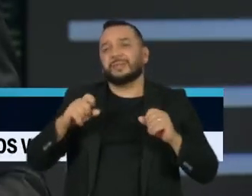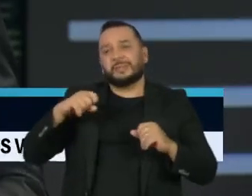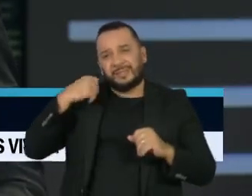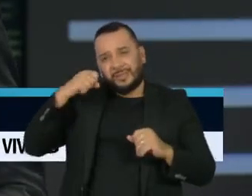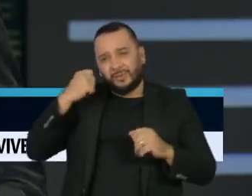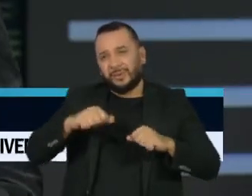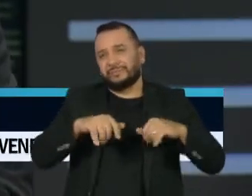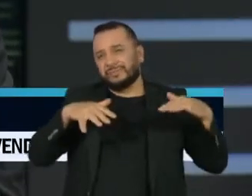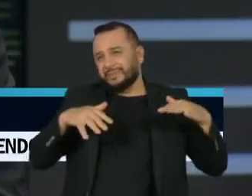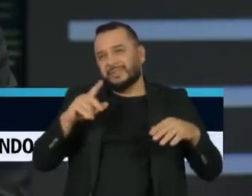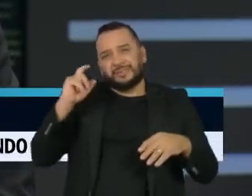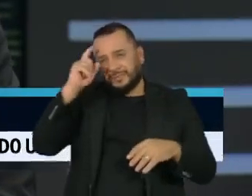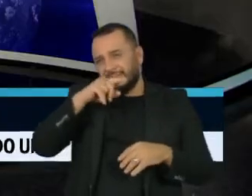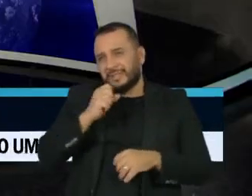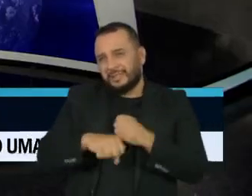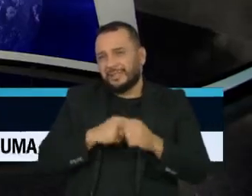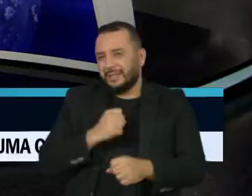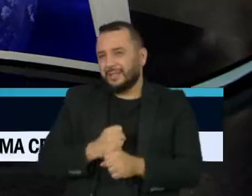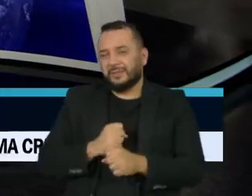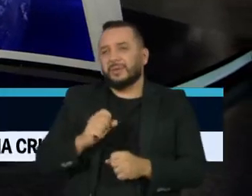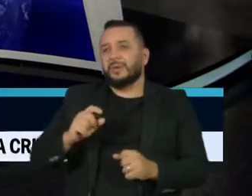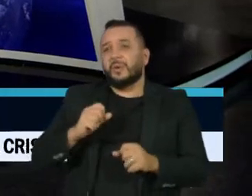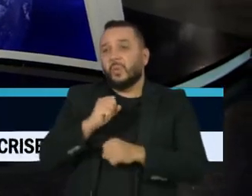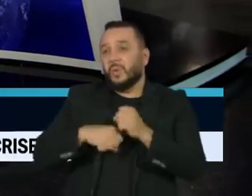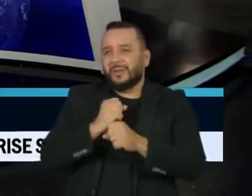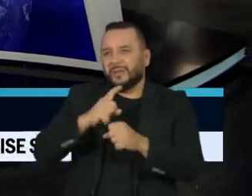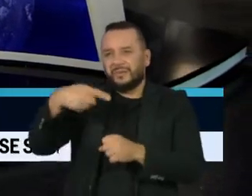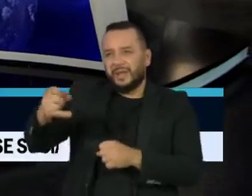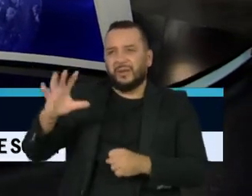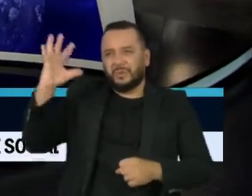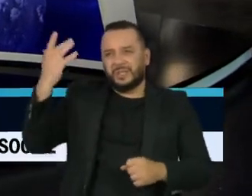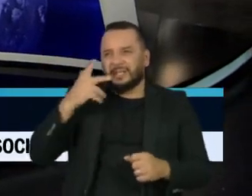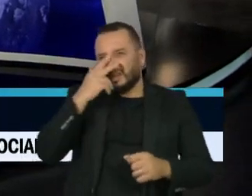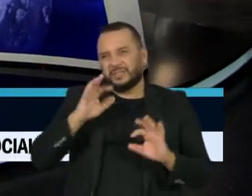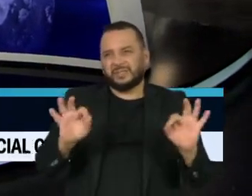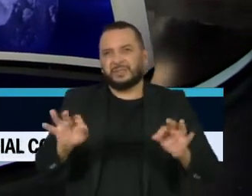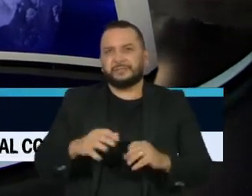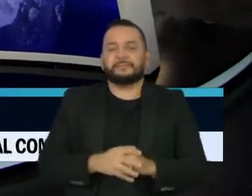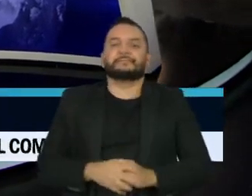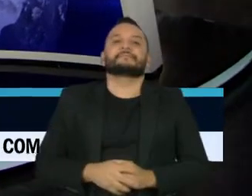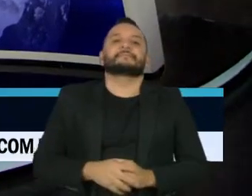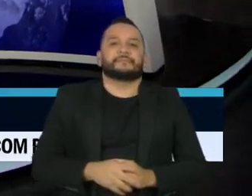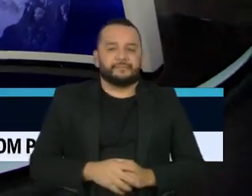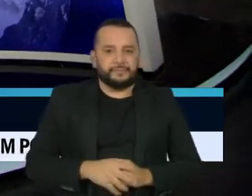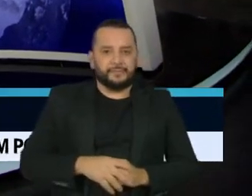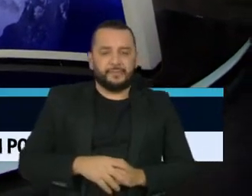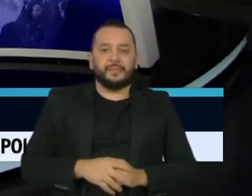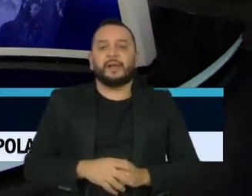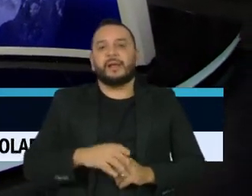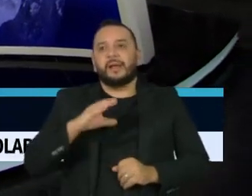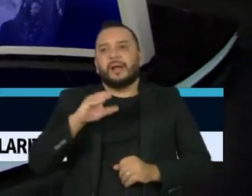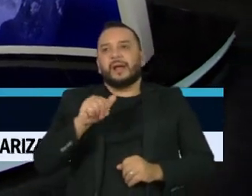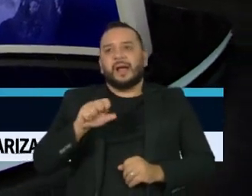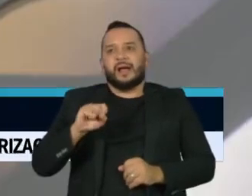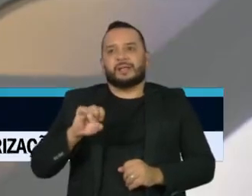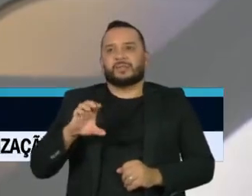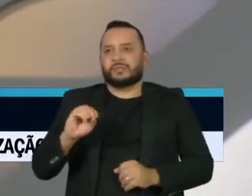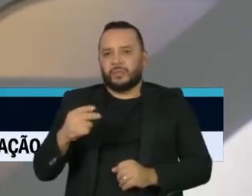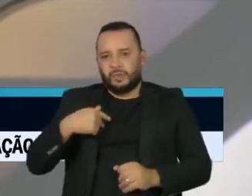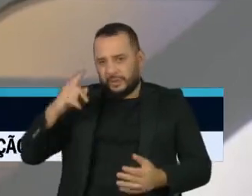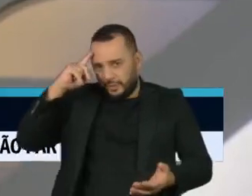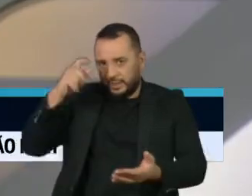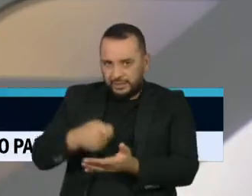muito difícil que isso aconteça. Matias, e na sua opinião, essa decisão de Nunes Marques terá sérias implicações políticas?